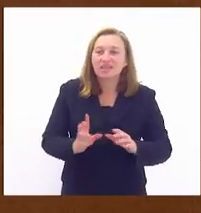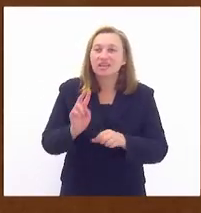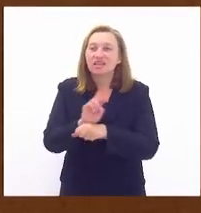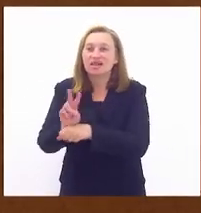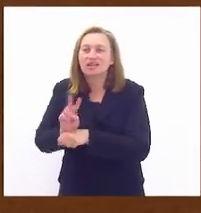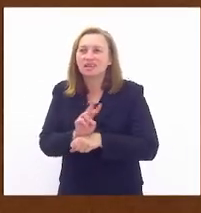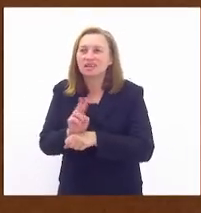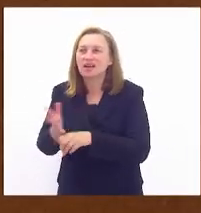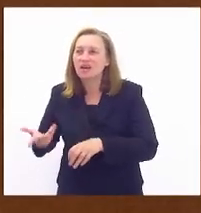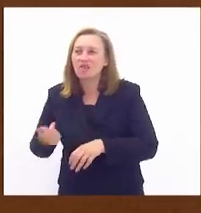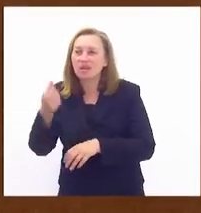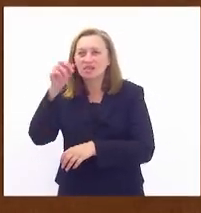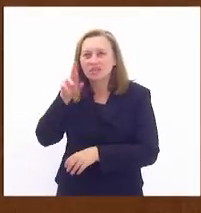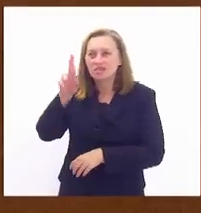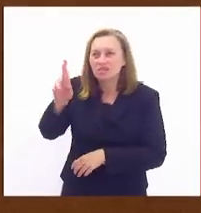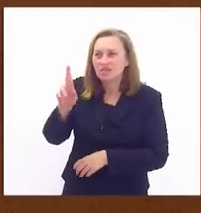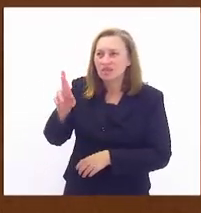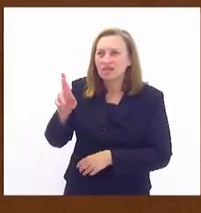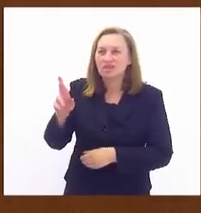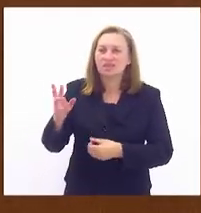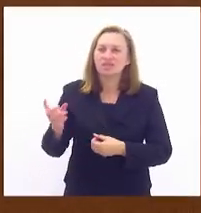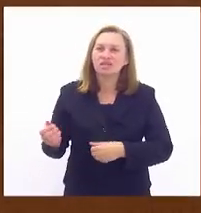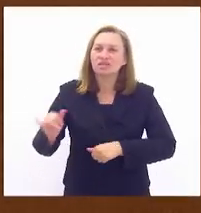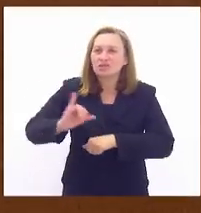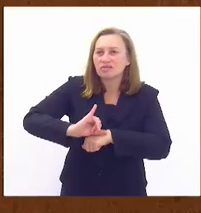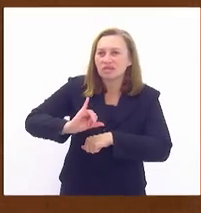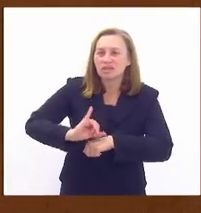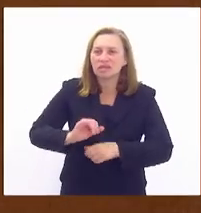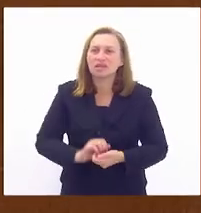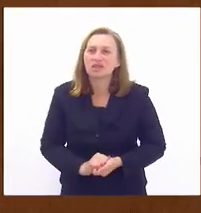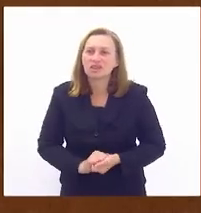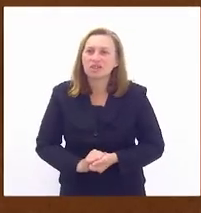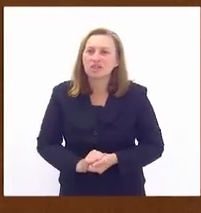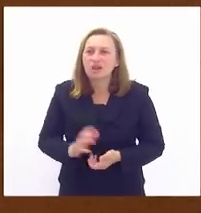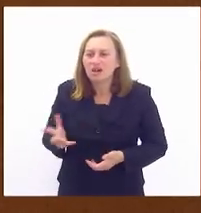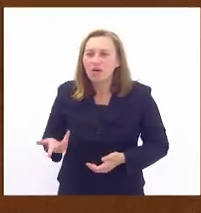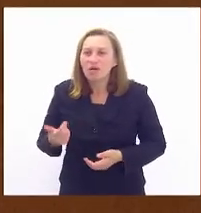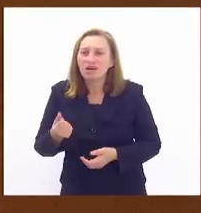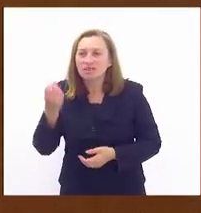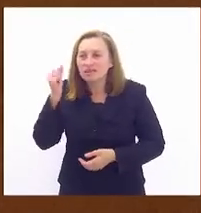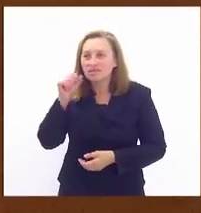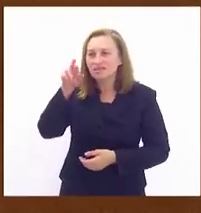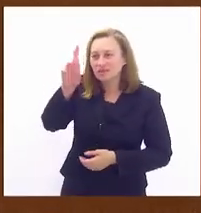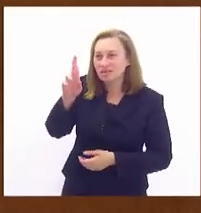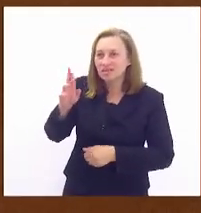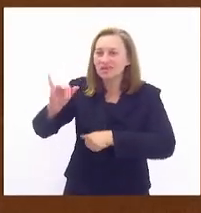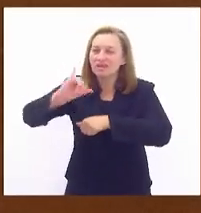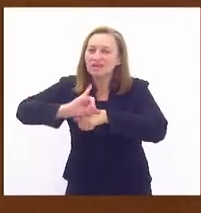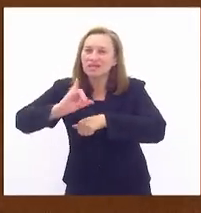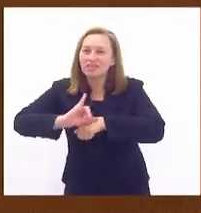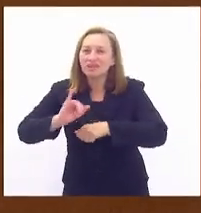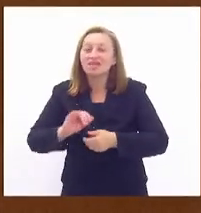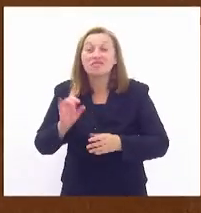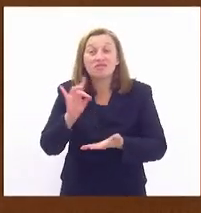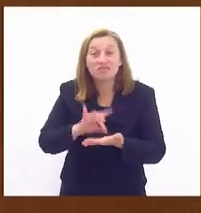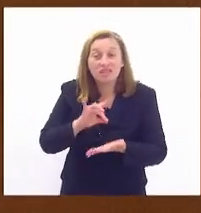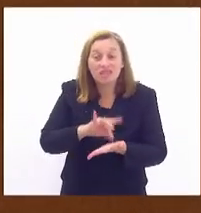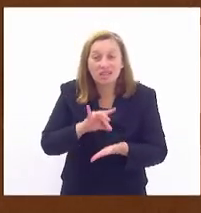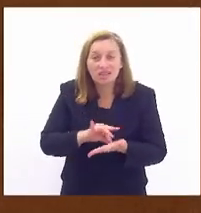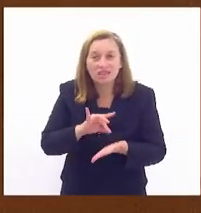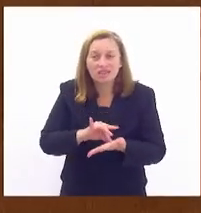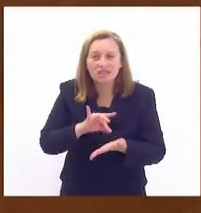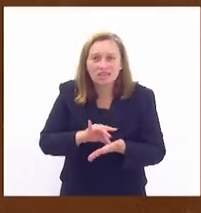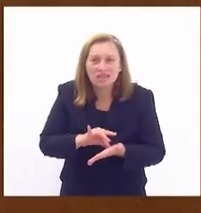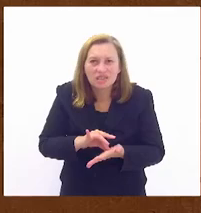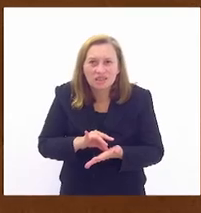da qualidade do ar de Volta Redonda, a rede de qualidade do ar de Volta Redonda, ela realmente é uma das mais